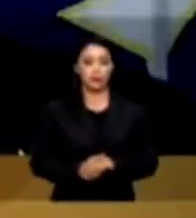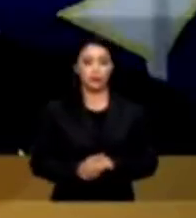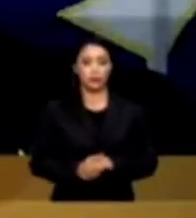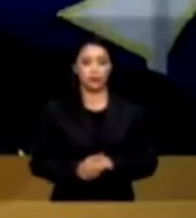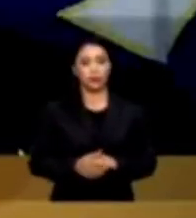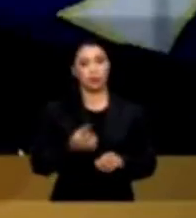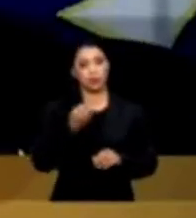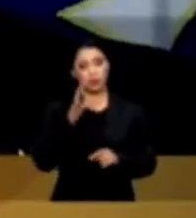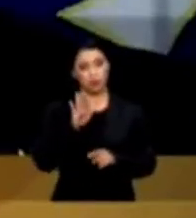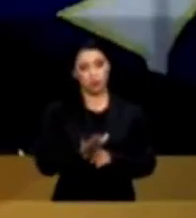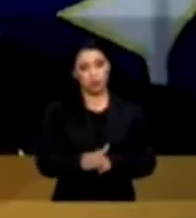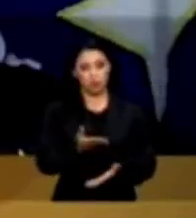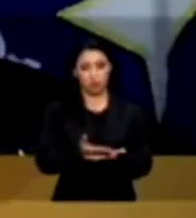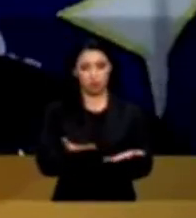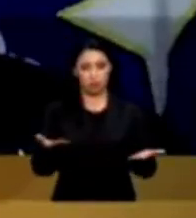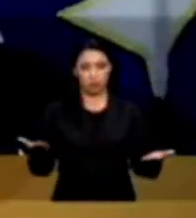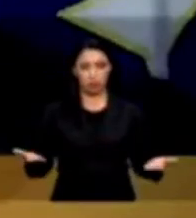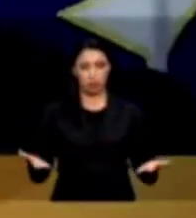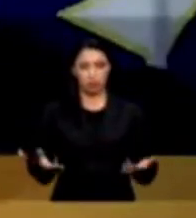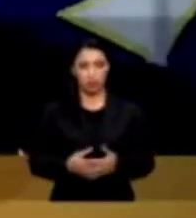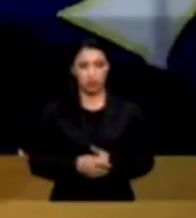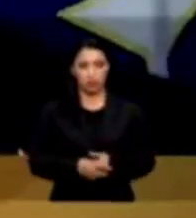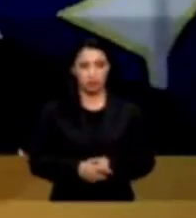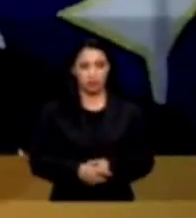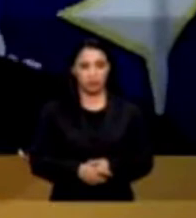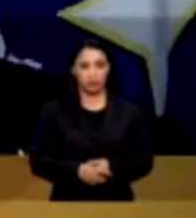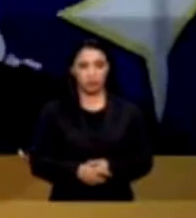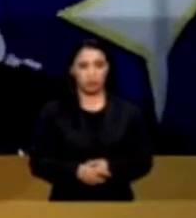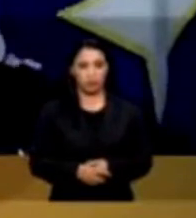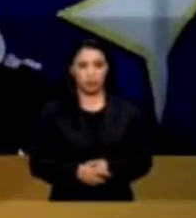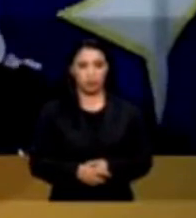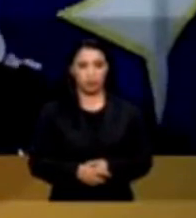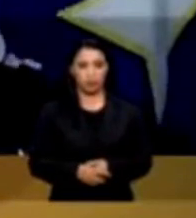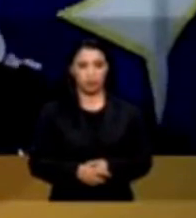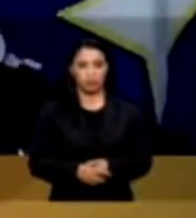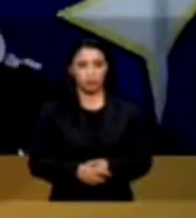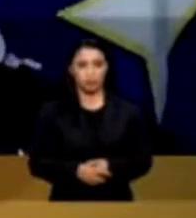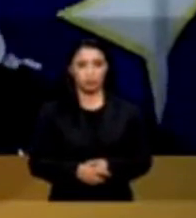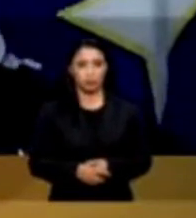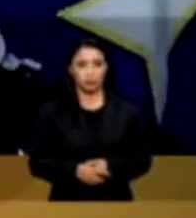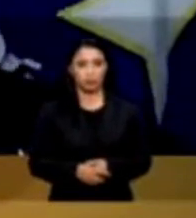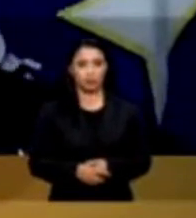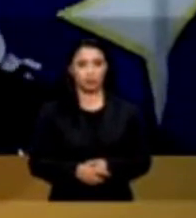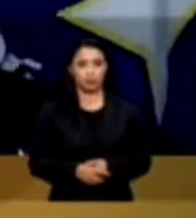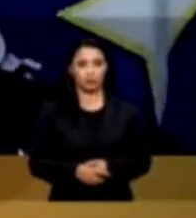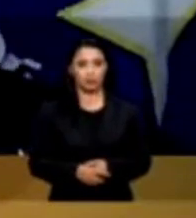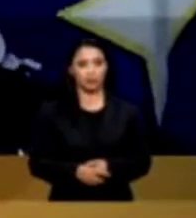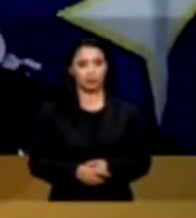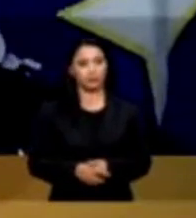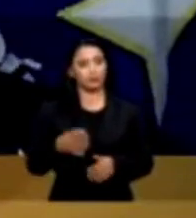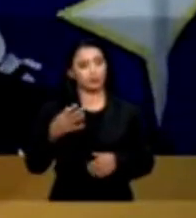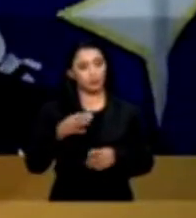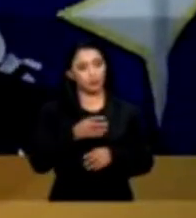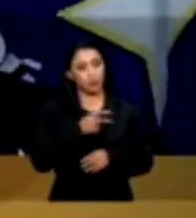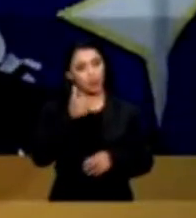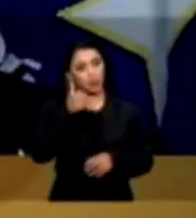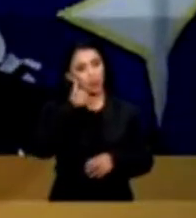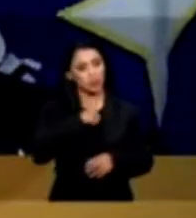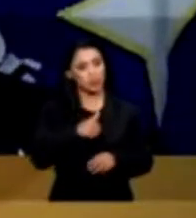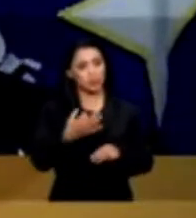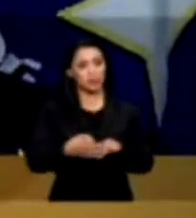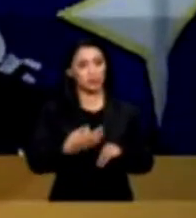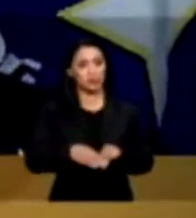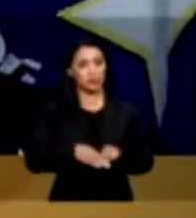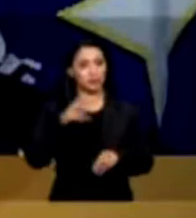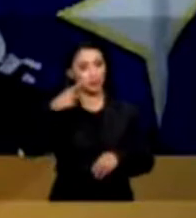Boa tarde a todas e a todos. Excelentíssima senhora ministra Rosa Weber, no exercício da presidência